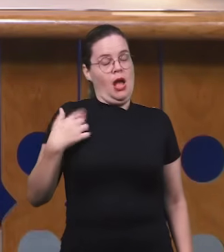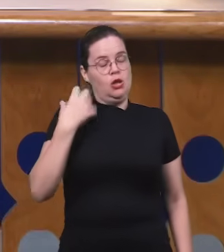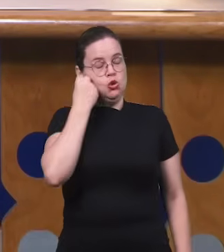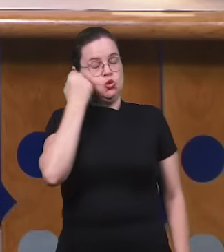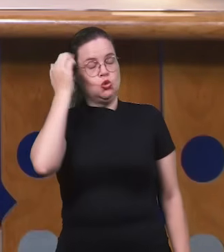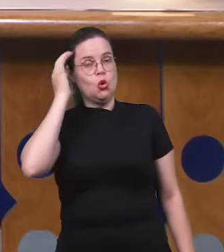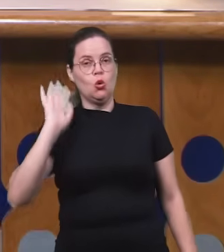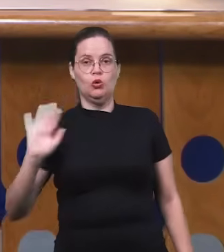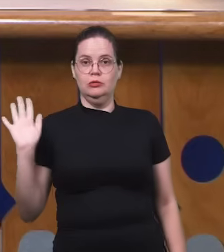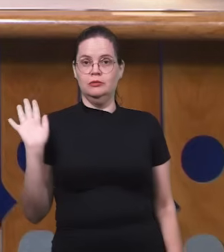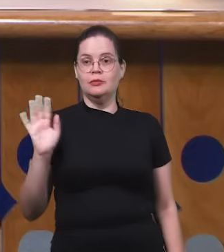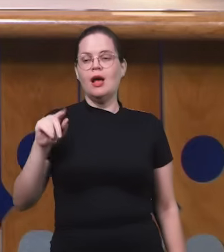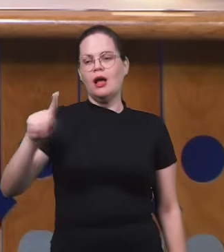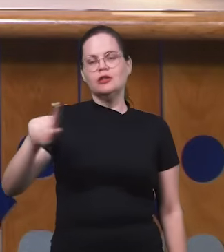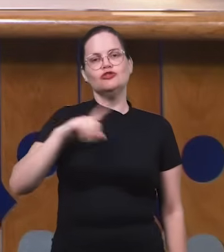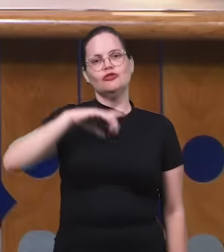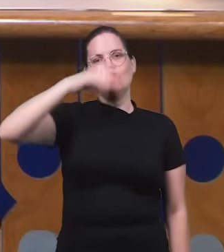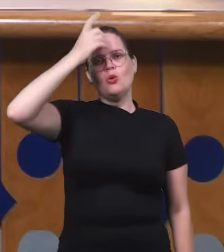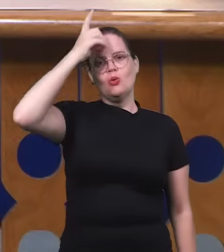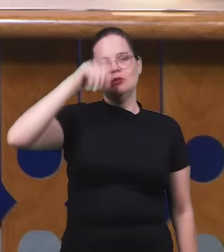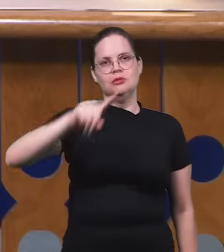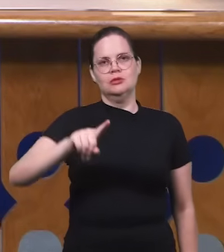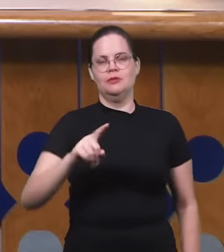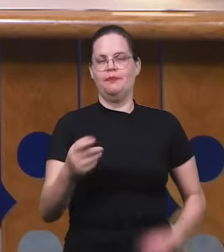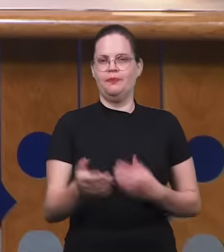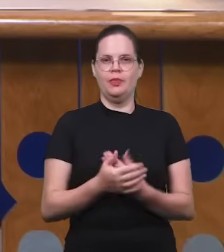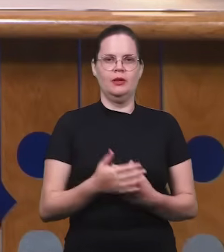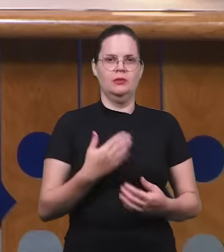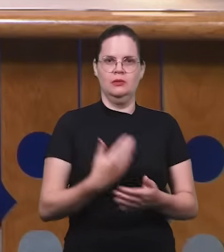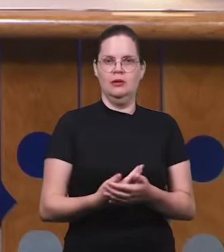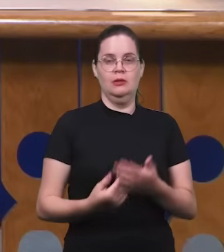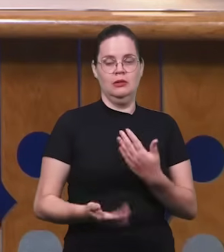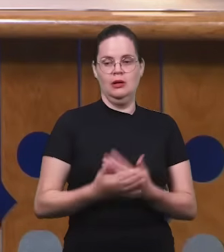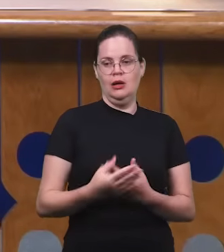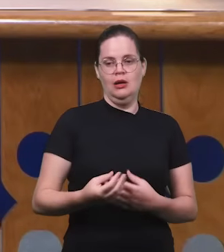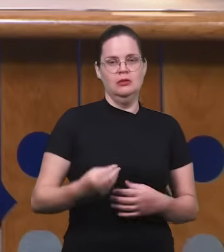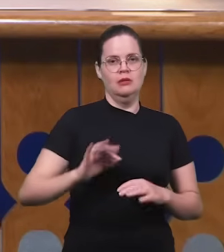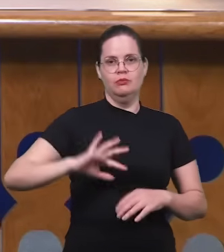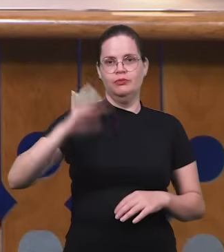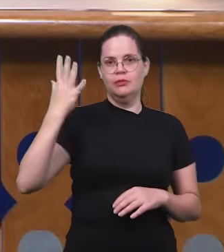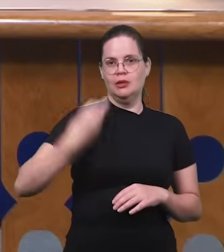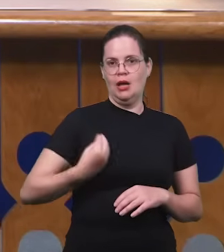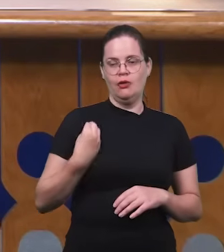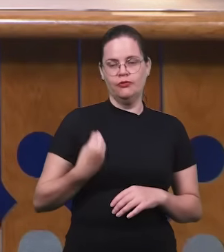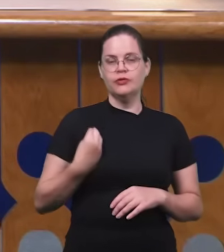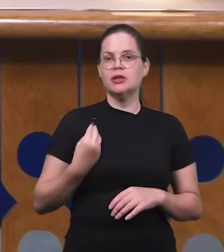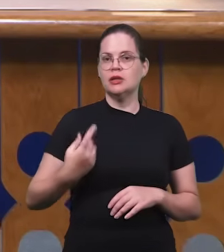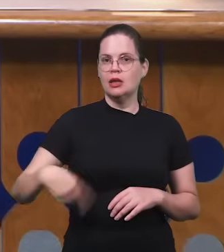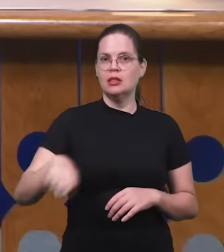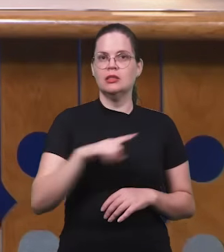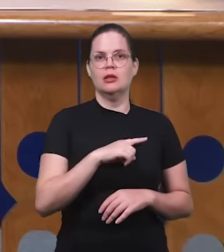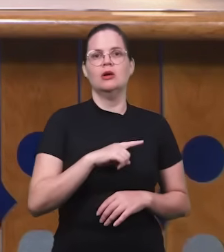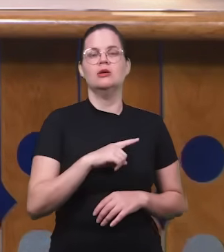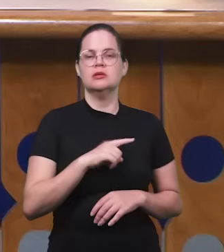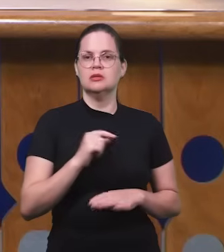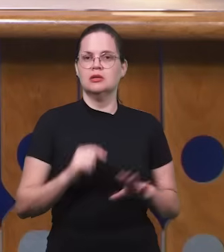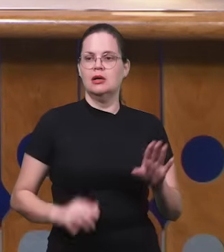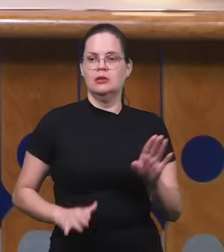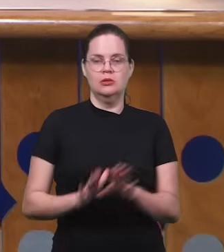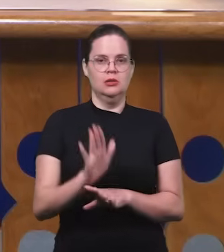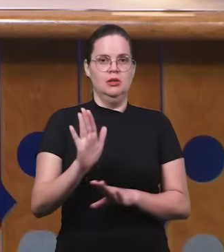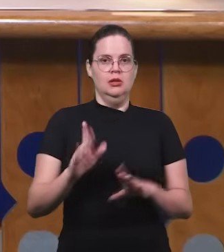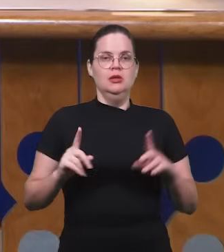espirituais. Os irmãos, em qualquer situação da vida, os irmãos, nós